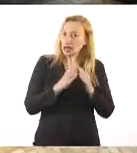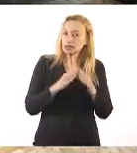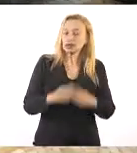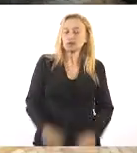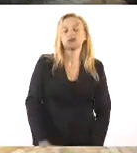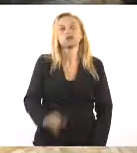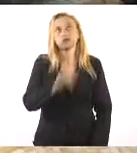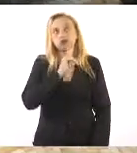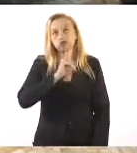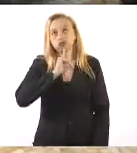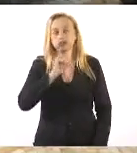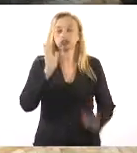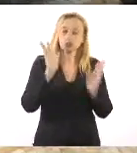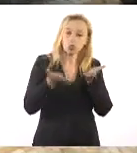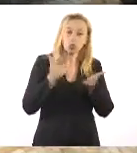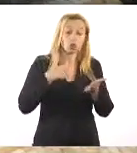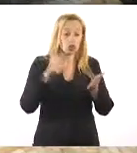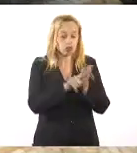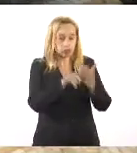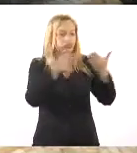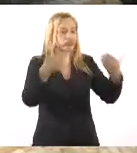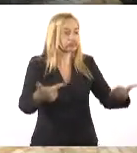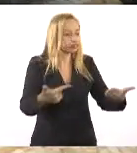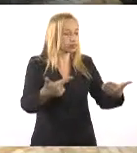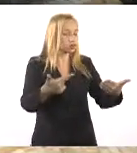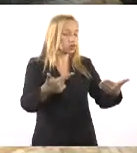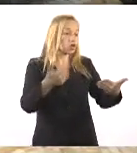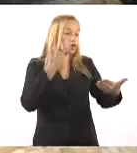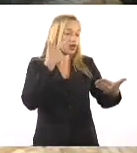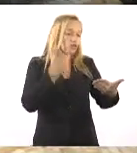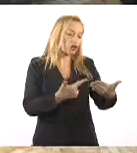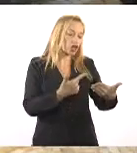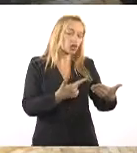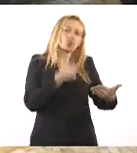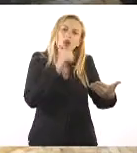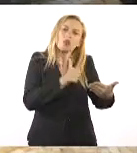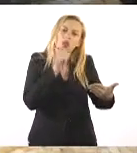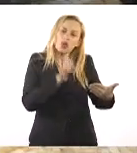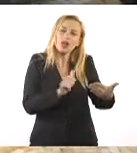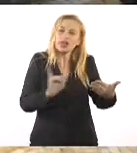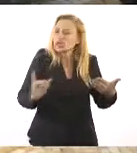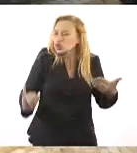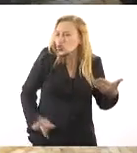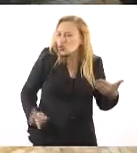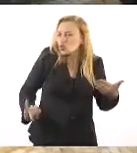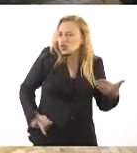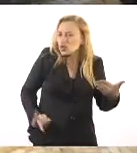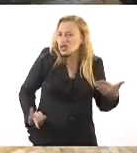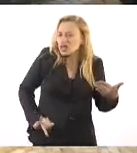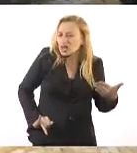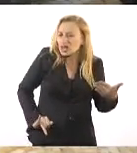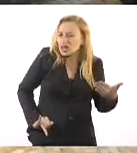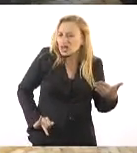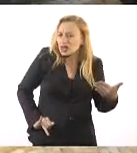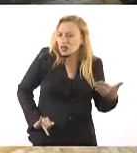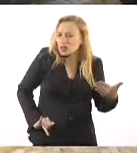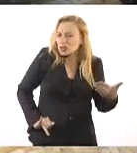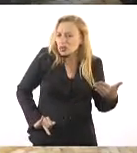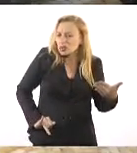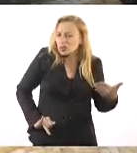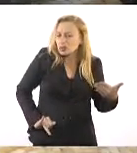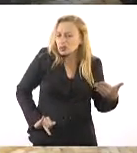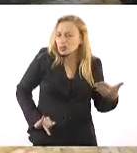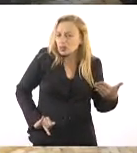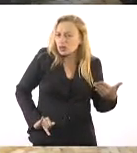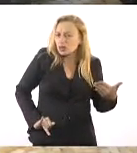Infelizmente, hoje, quando eu abro os jornais, eu me deparo com uma mulher que ela sofreu uma agressão do seu ex-companheiro